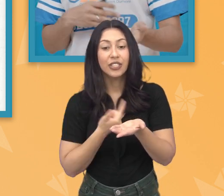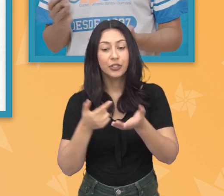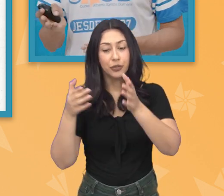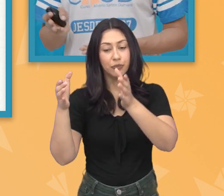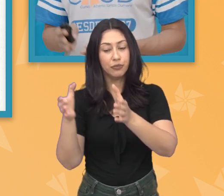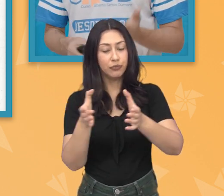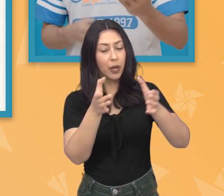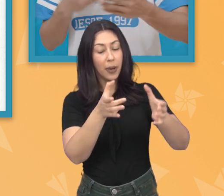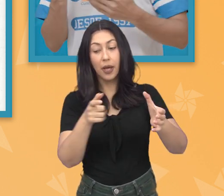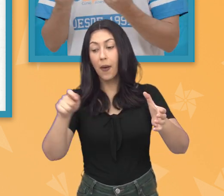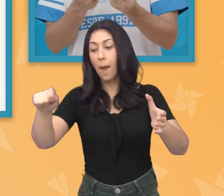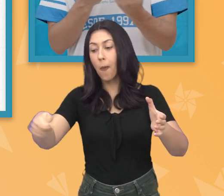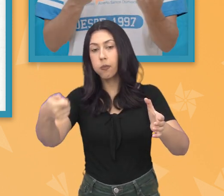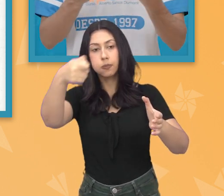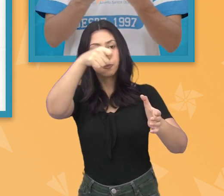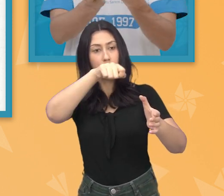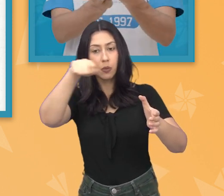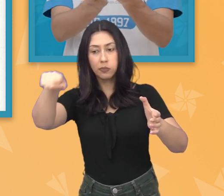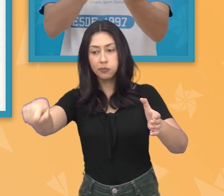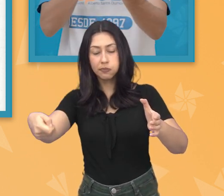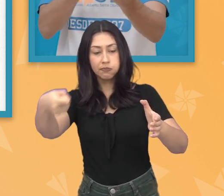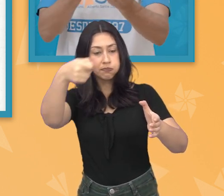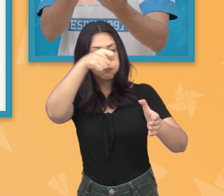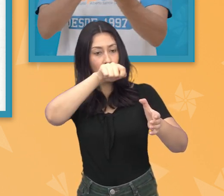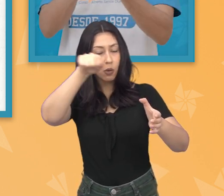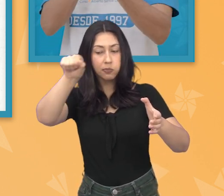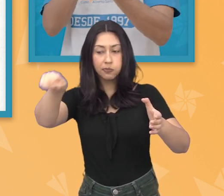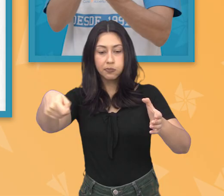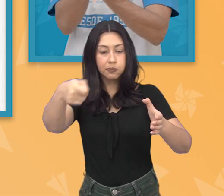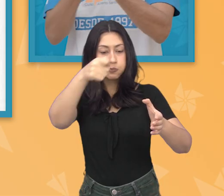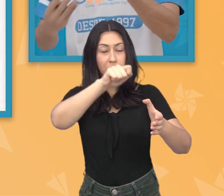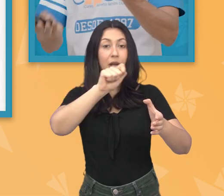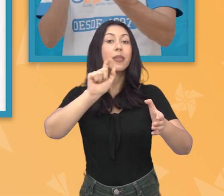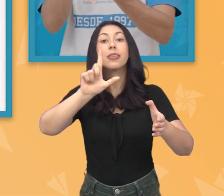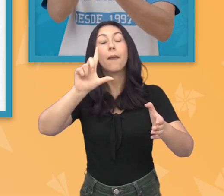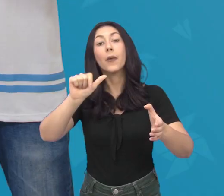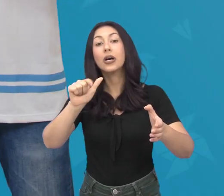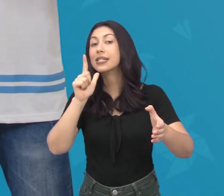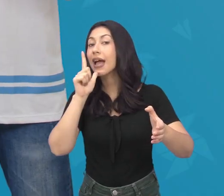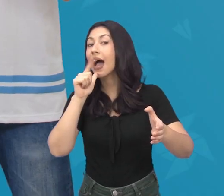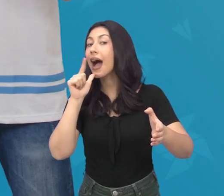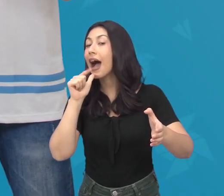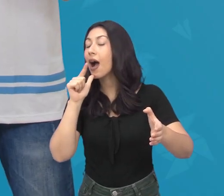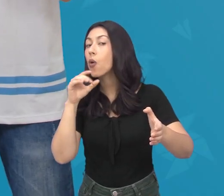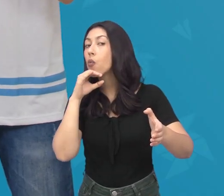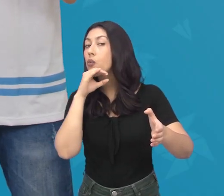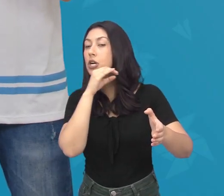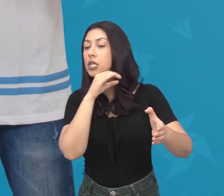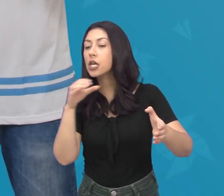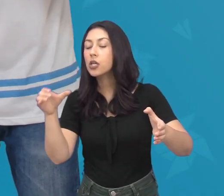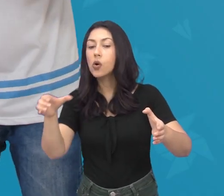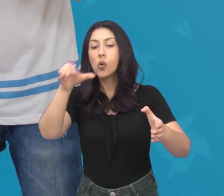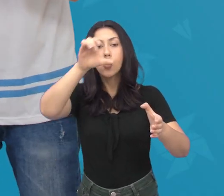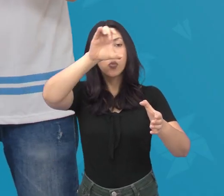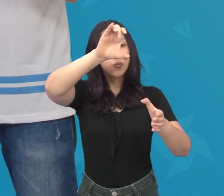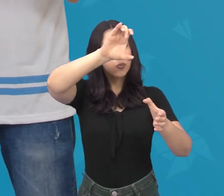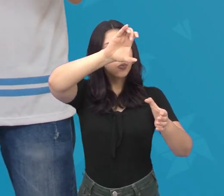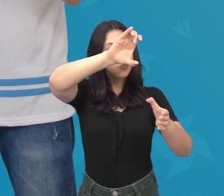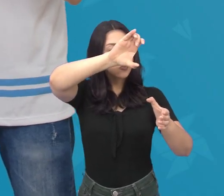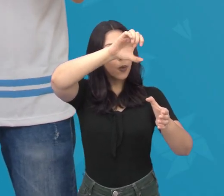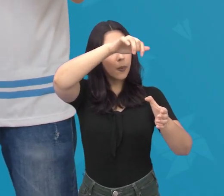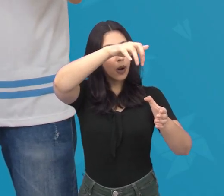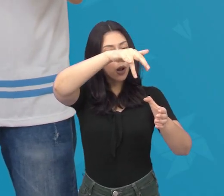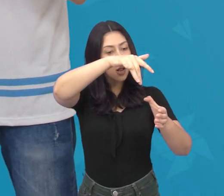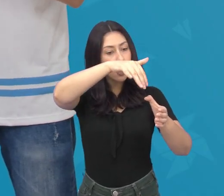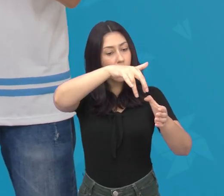das pessoas bebem, a gente usa um que a gente chama de filtro, né? Então é exatamente para filtrar o sólido ali, o pó do café do líquido que já